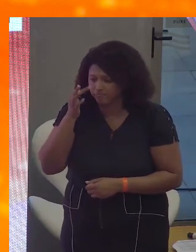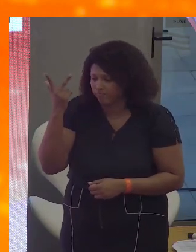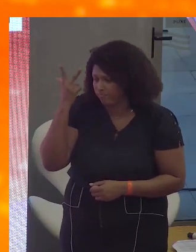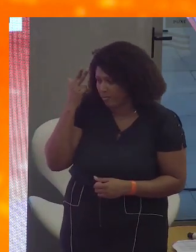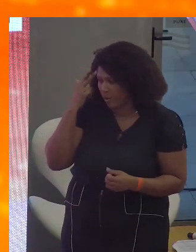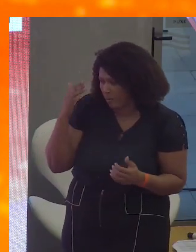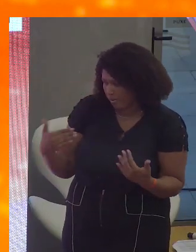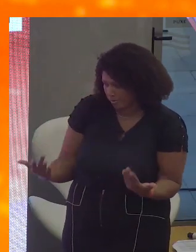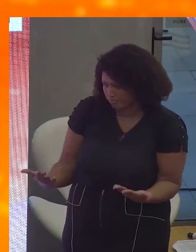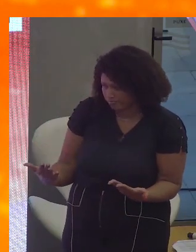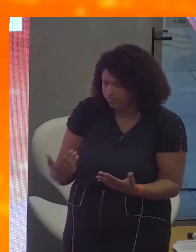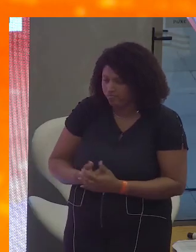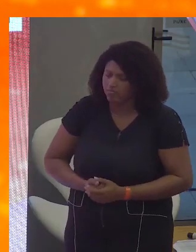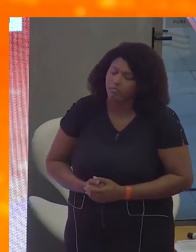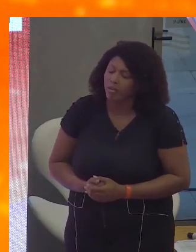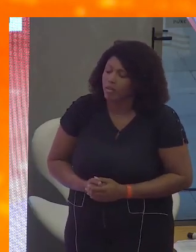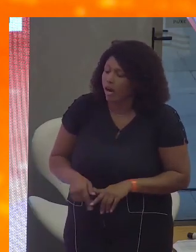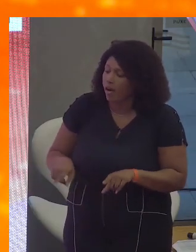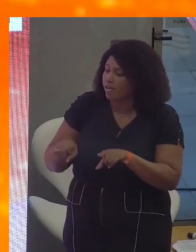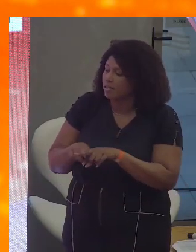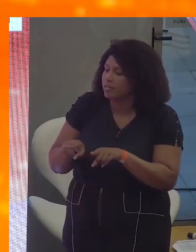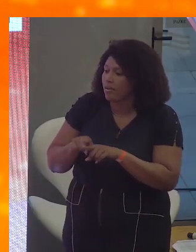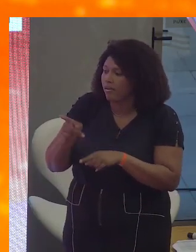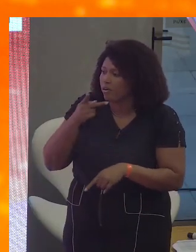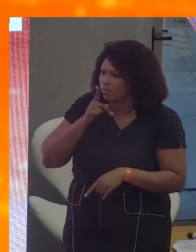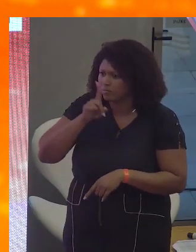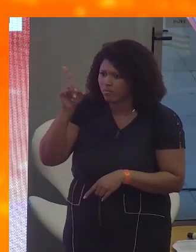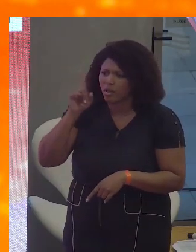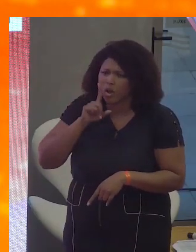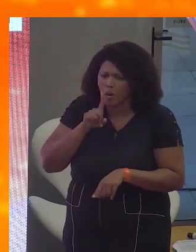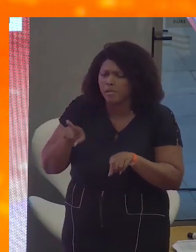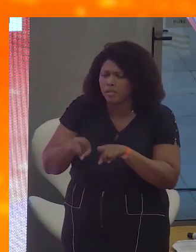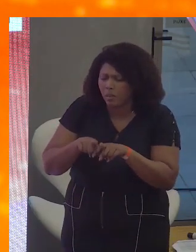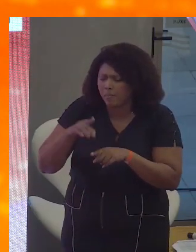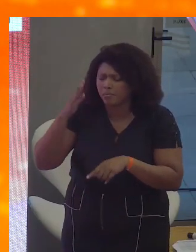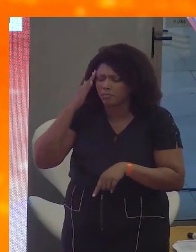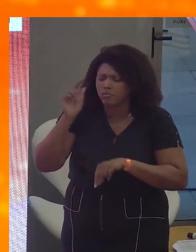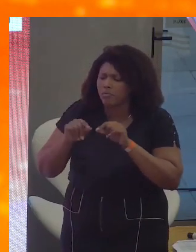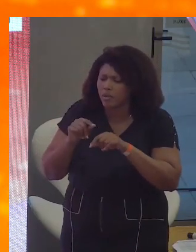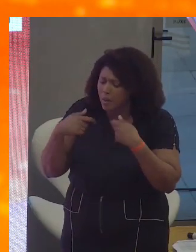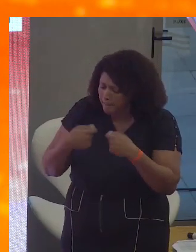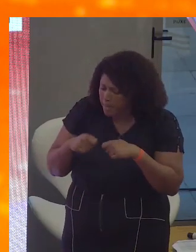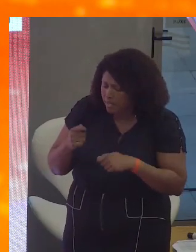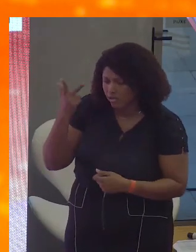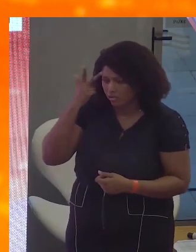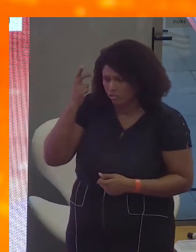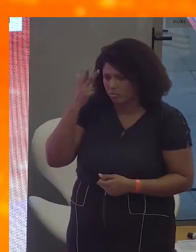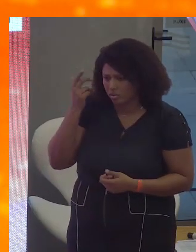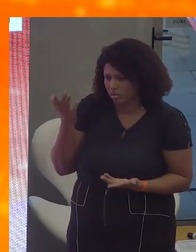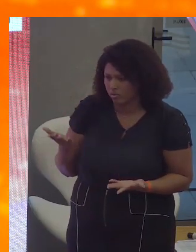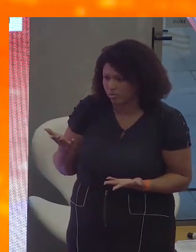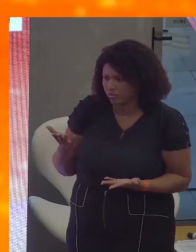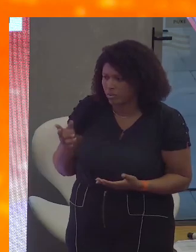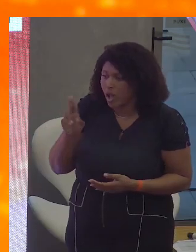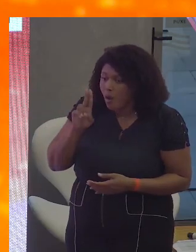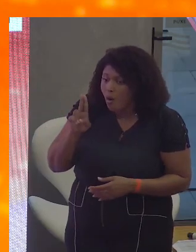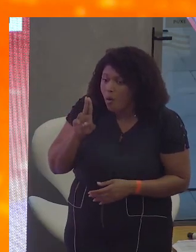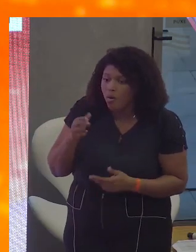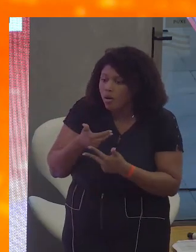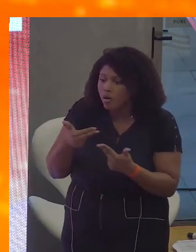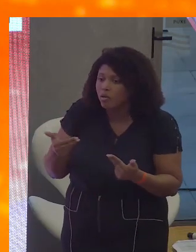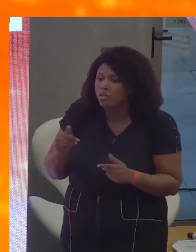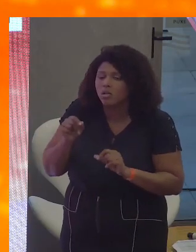tradicionais. Na Europa isso é muito comum, ou seja, a Europa também entende a questão da tradicionalidade. A única coisa que diverge um